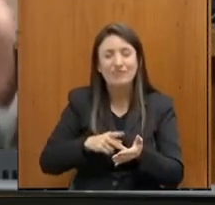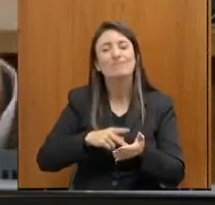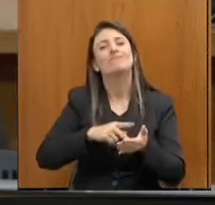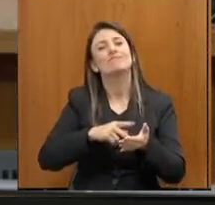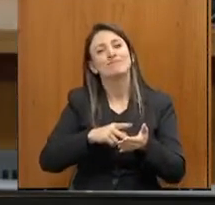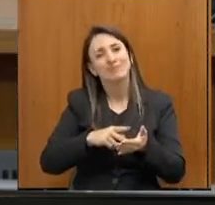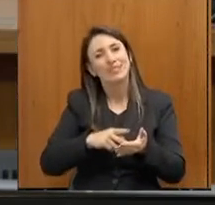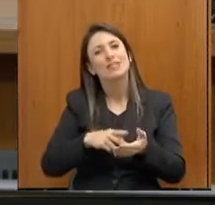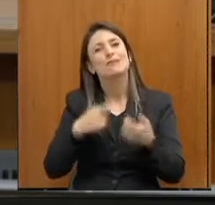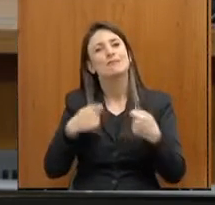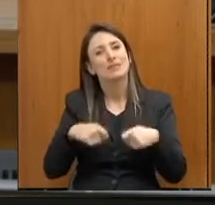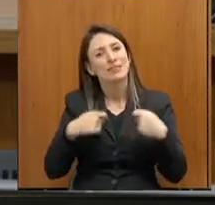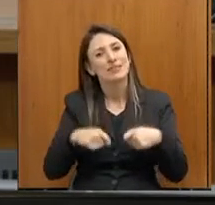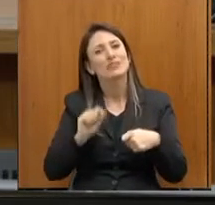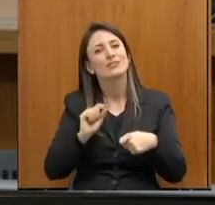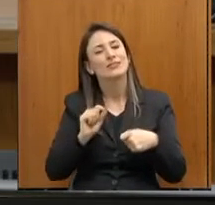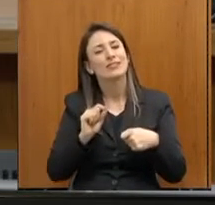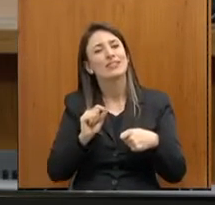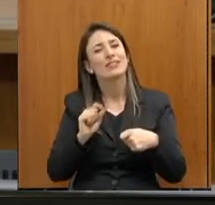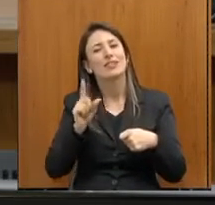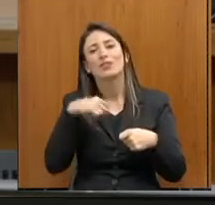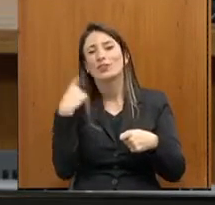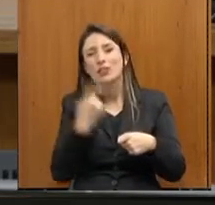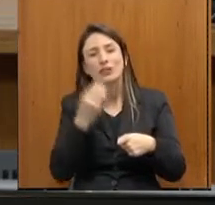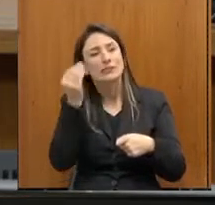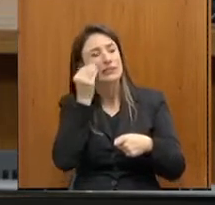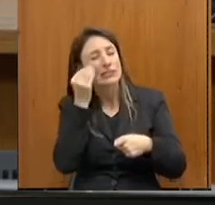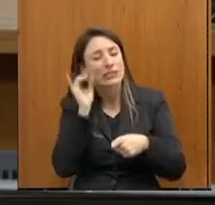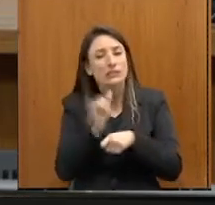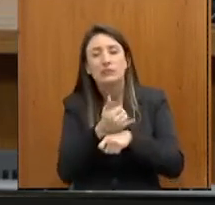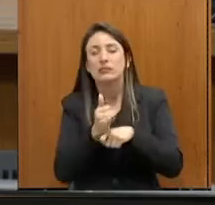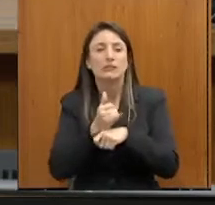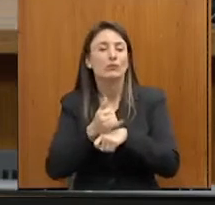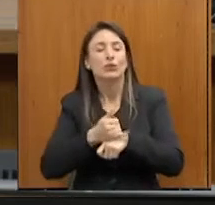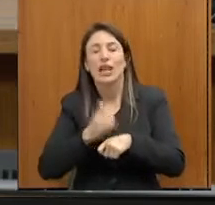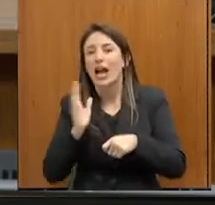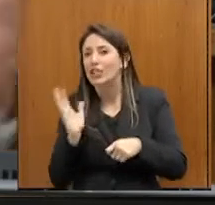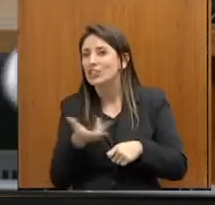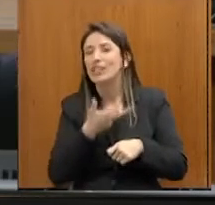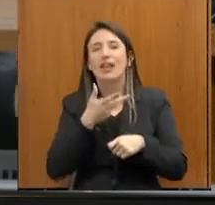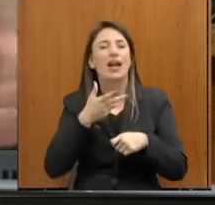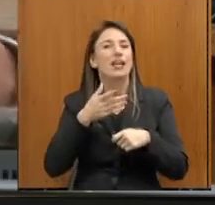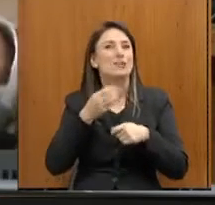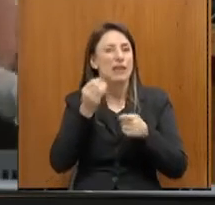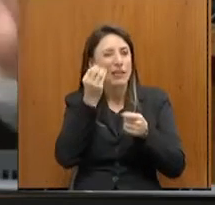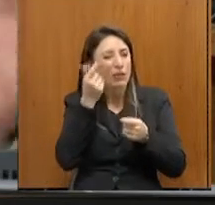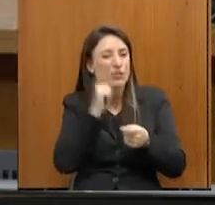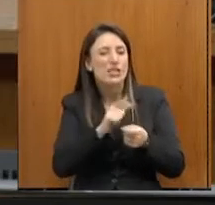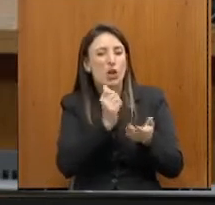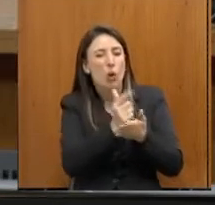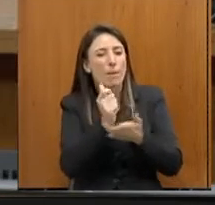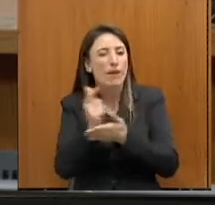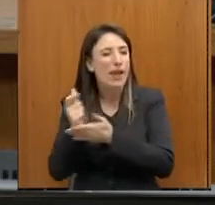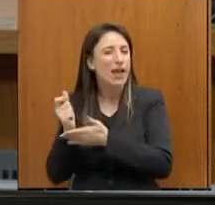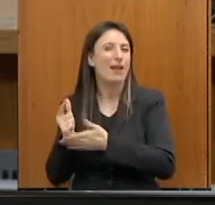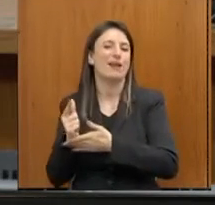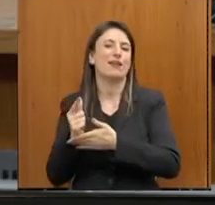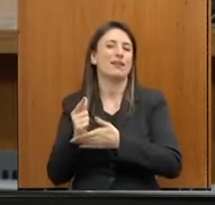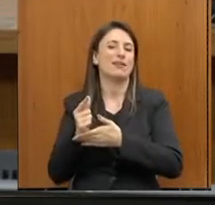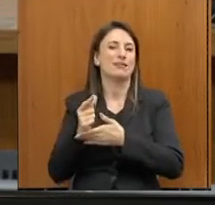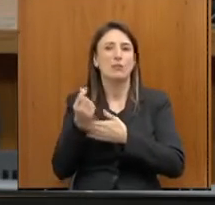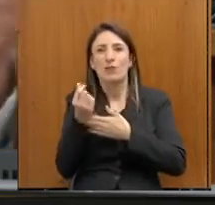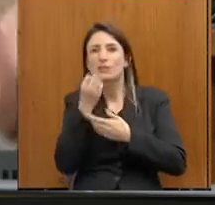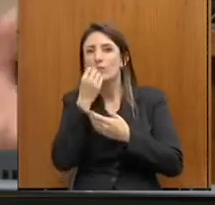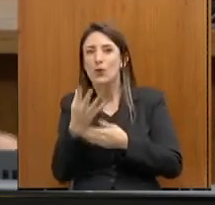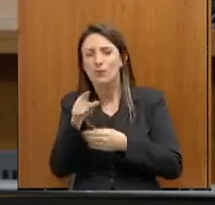ter que ter né muita agilidade para poder comprar bem porque como o senhor sabe os insumos todos subiram de preço